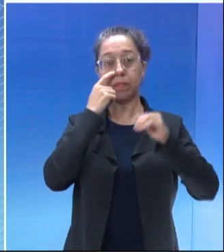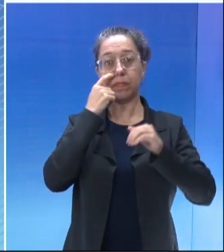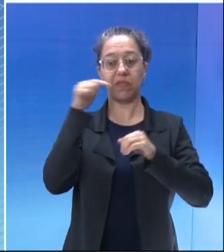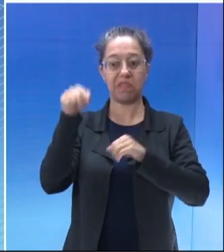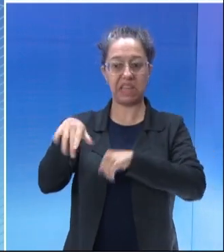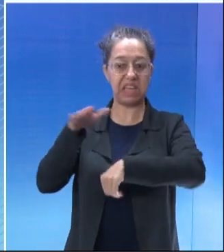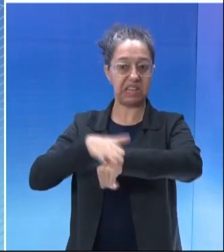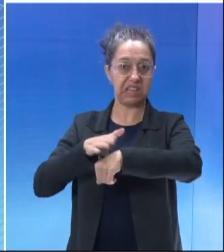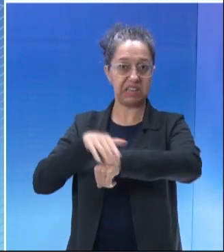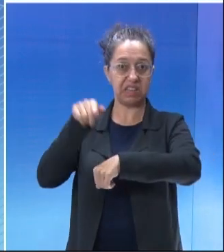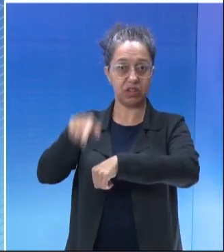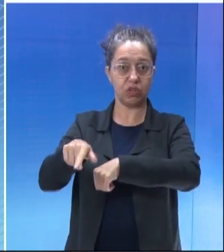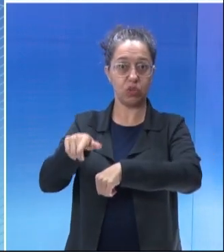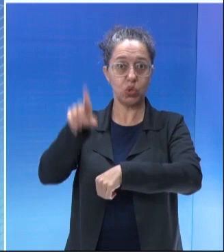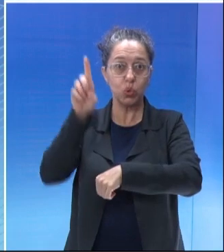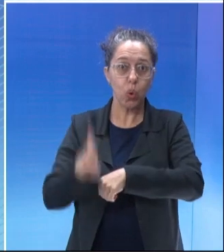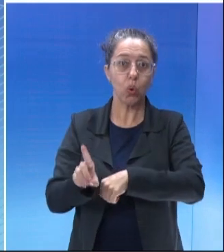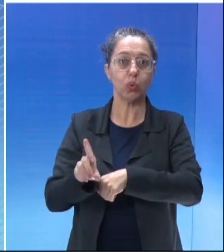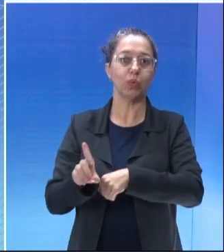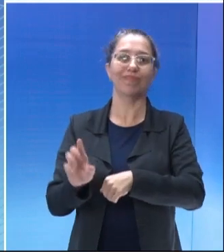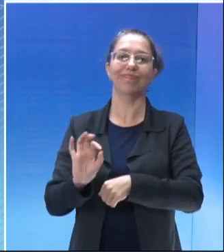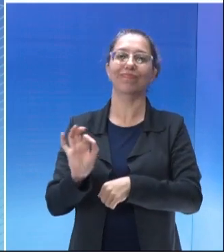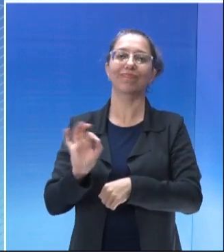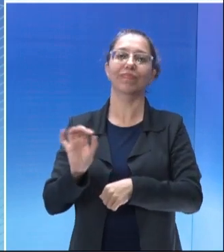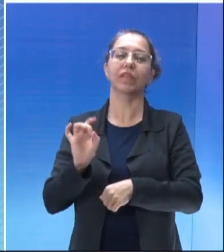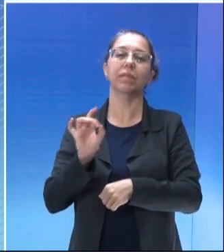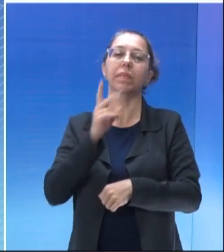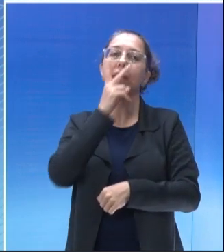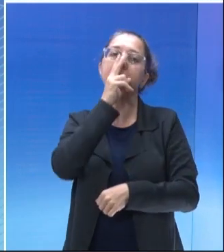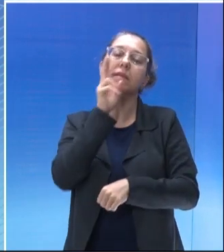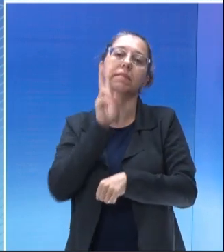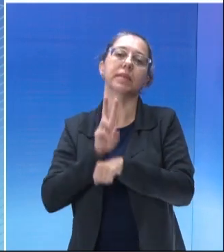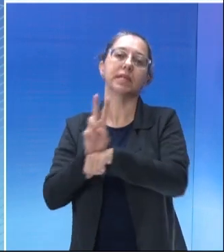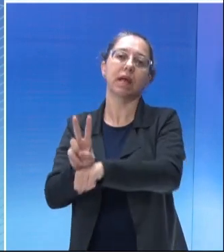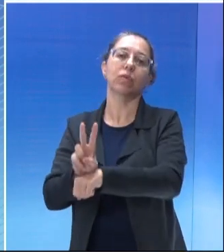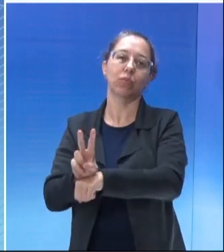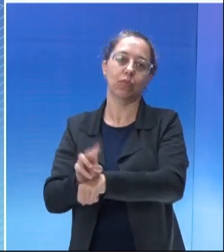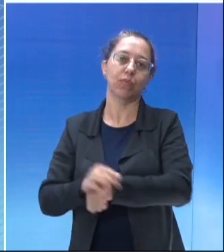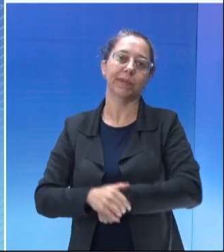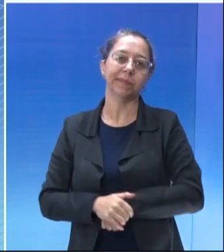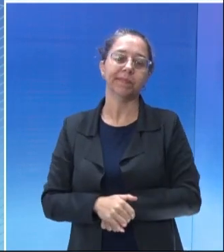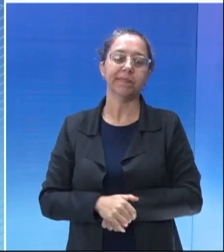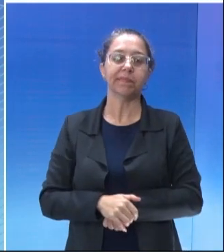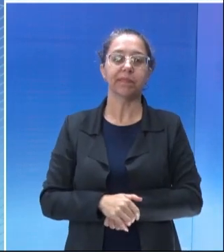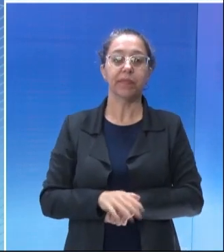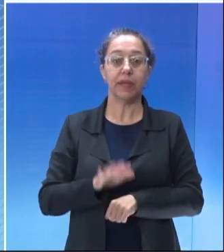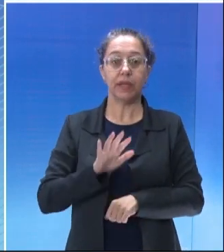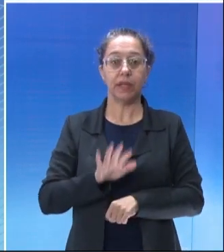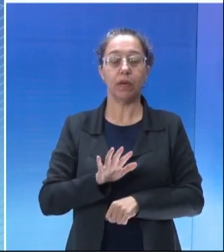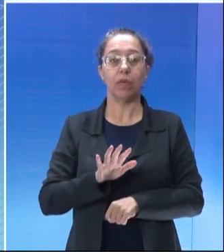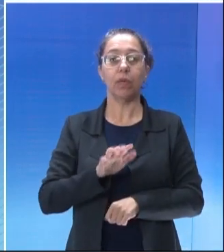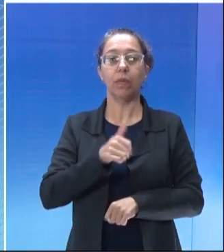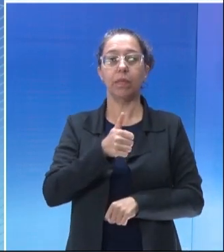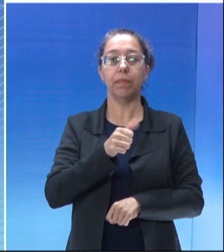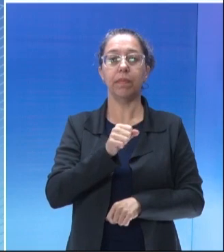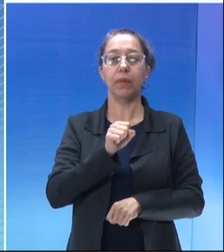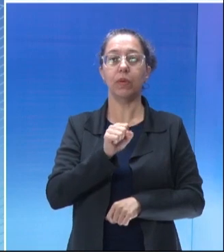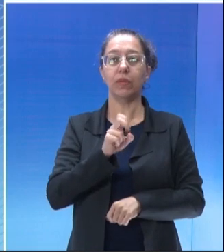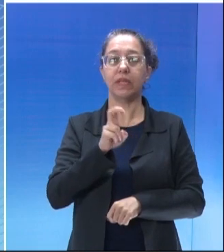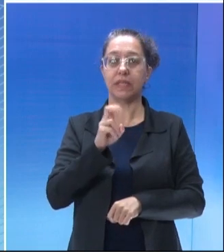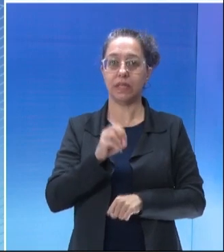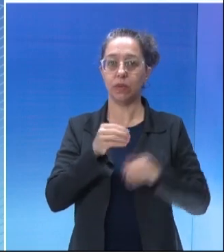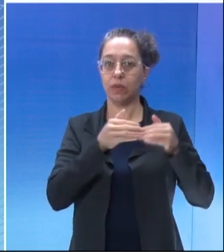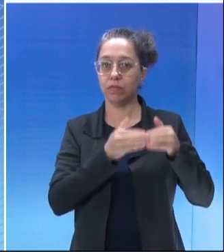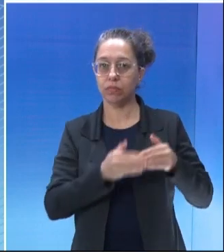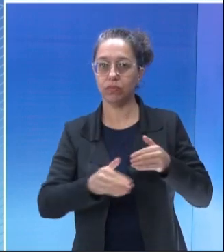do sesmeiro, era apenas concessão. E a partir de 1850, com a Lei de Terras, teve-se a possibilidade